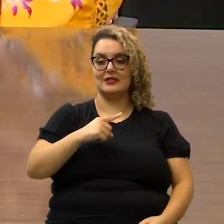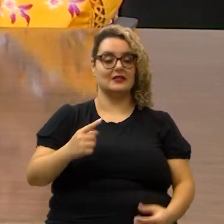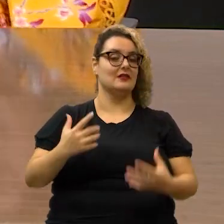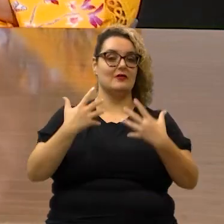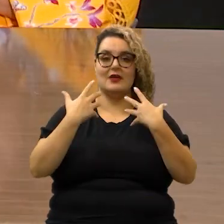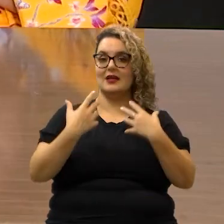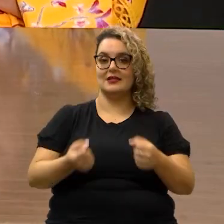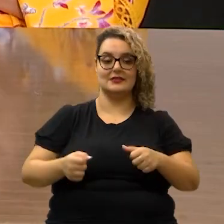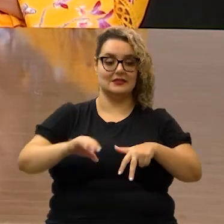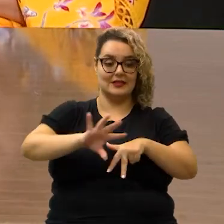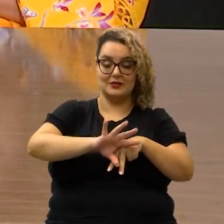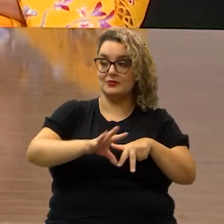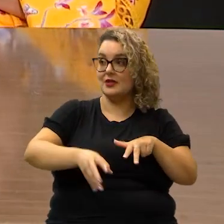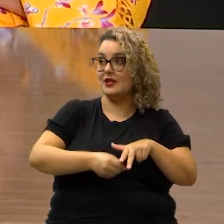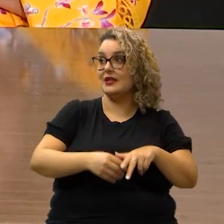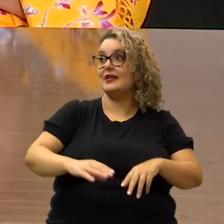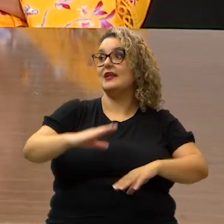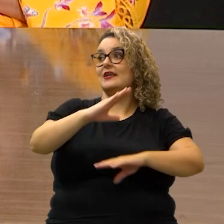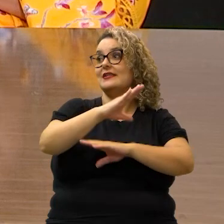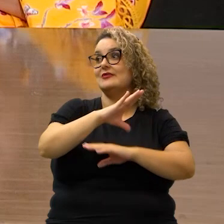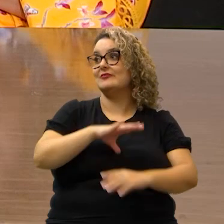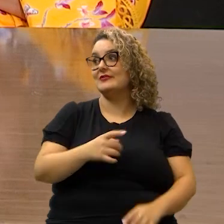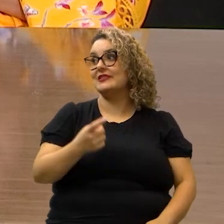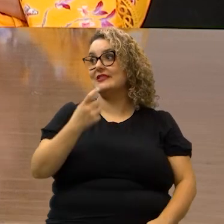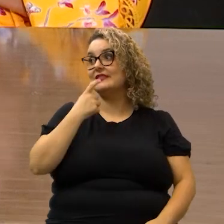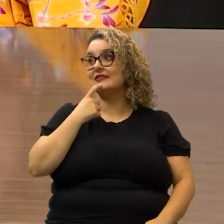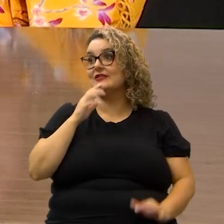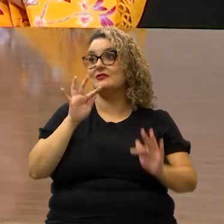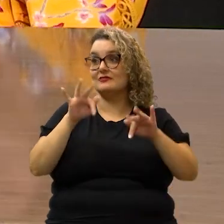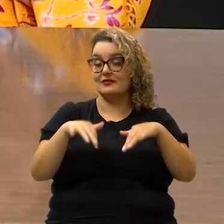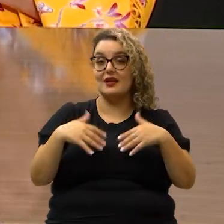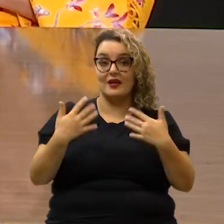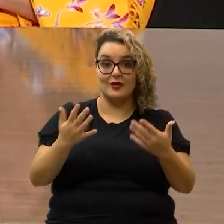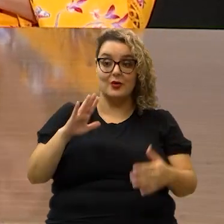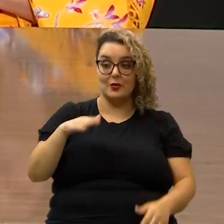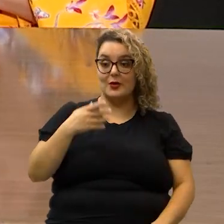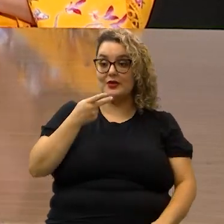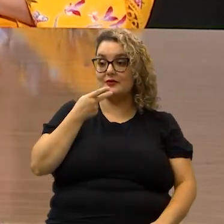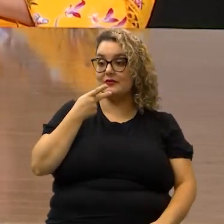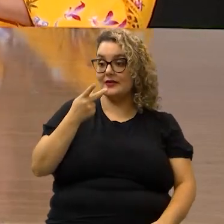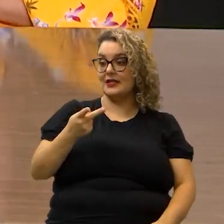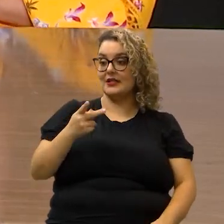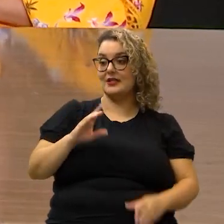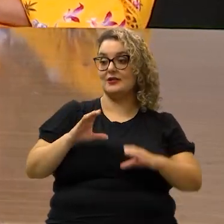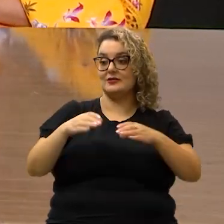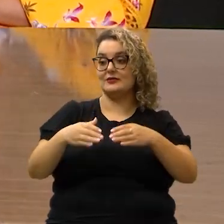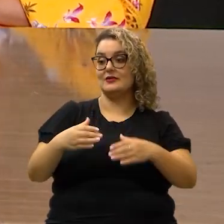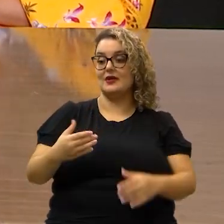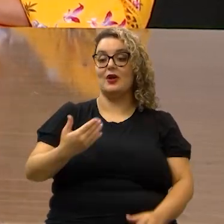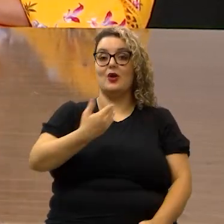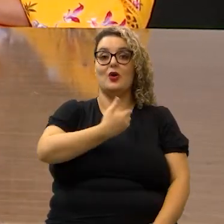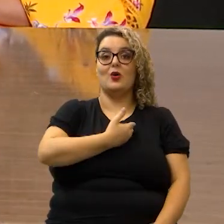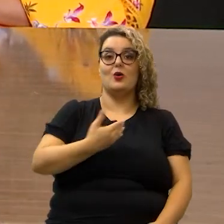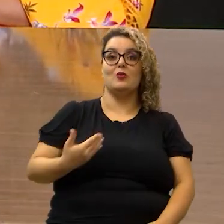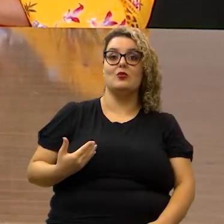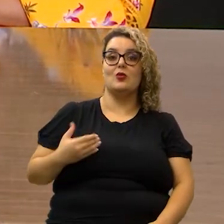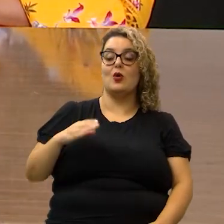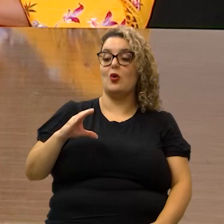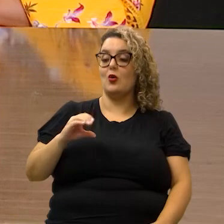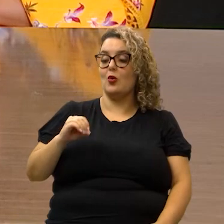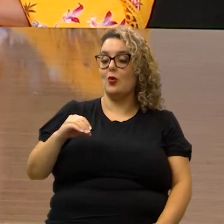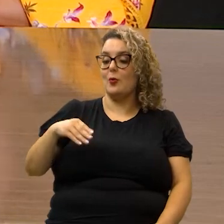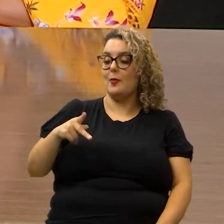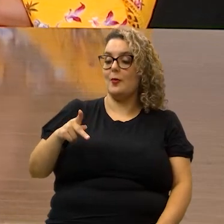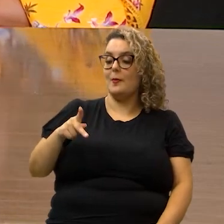está entre os finalistas quando se fala na categoria governança corporativa. O que isso representa? Pois é, entre